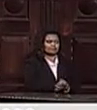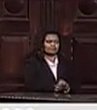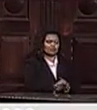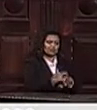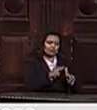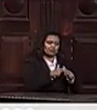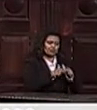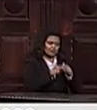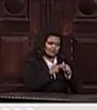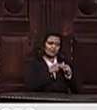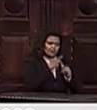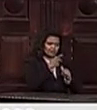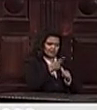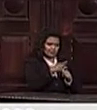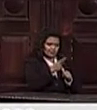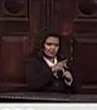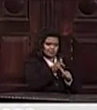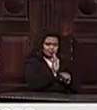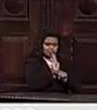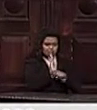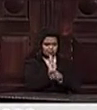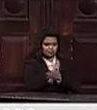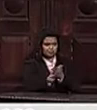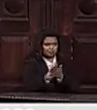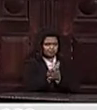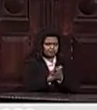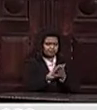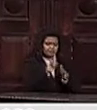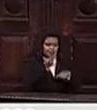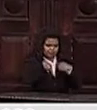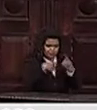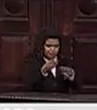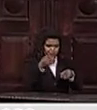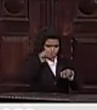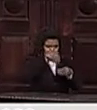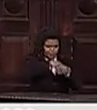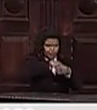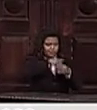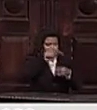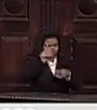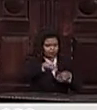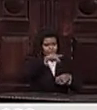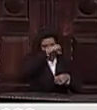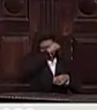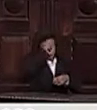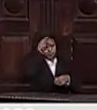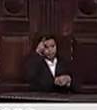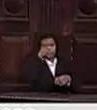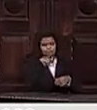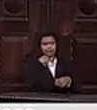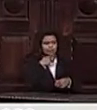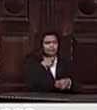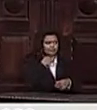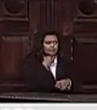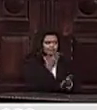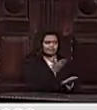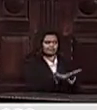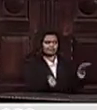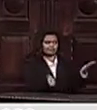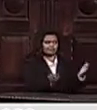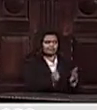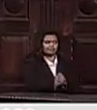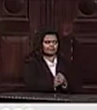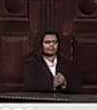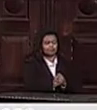conta do péssimo mandato que fez no município de Mesquita. O atual prefeito recebeu uma casa arrombada.